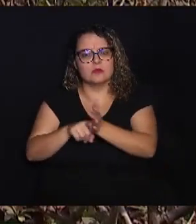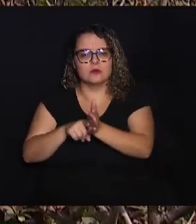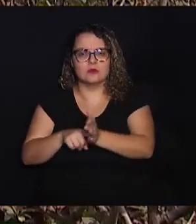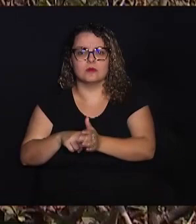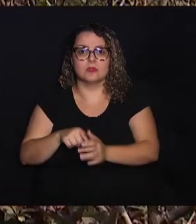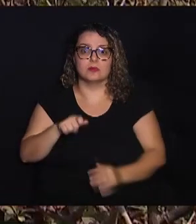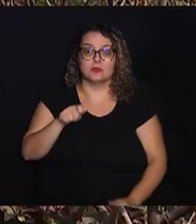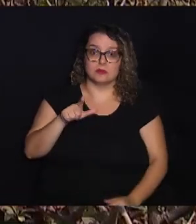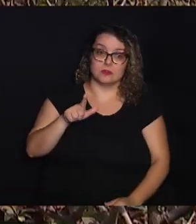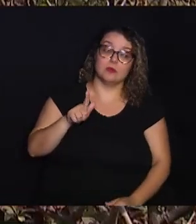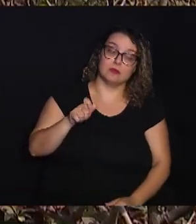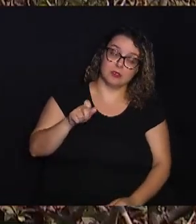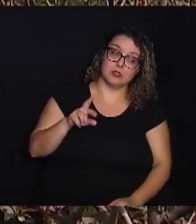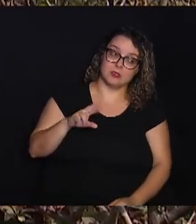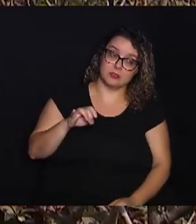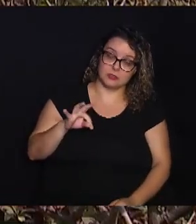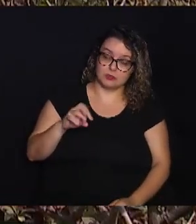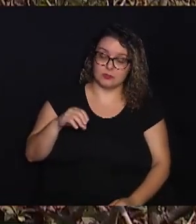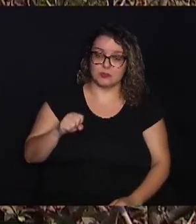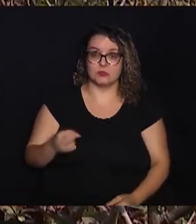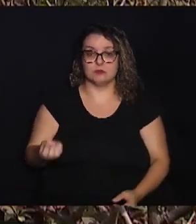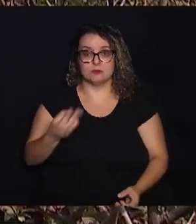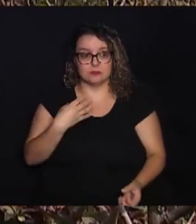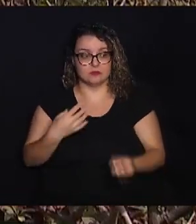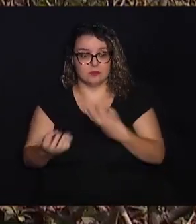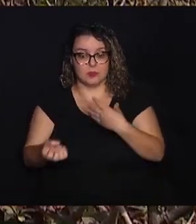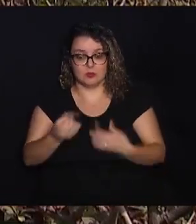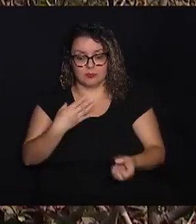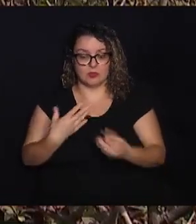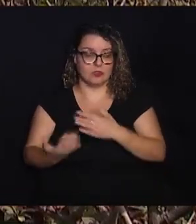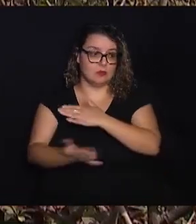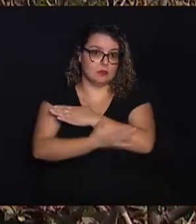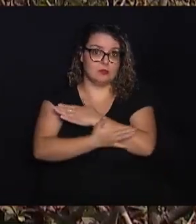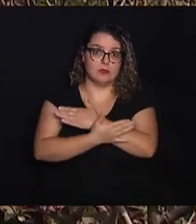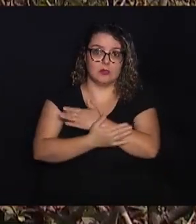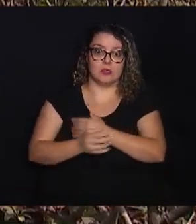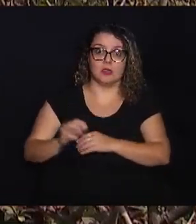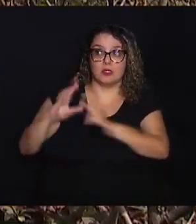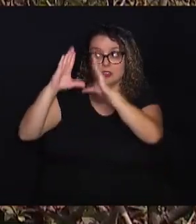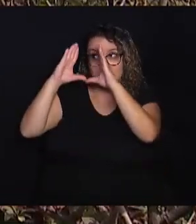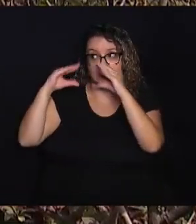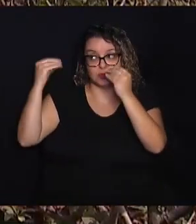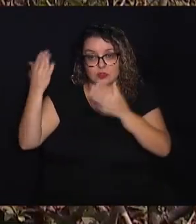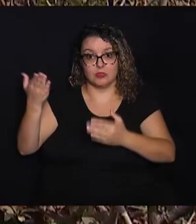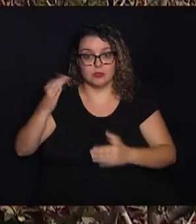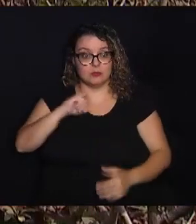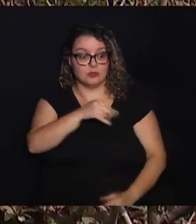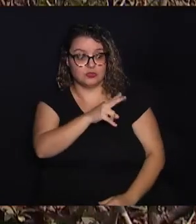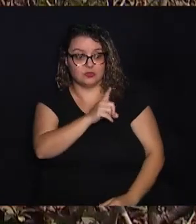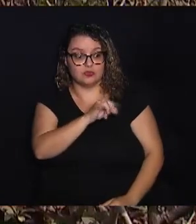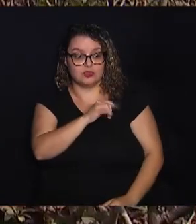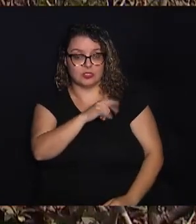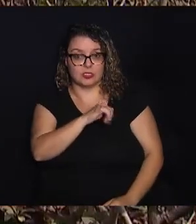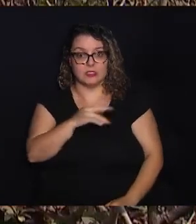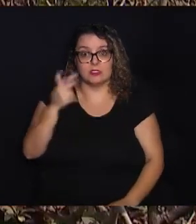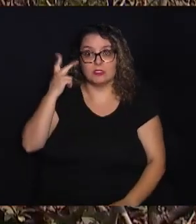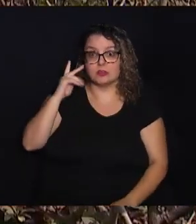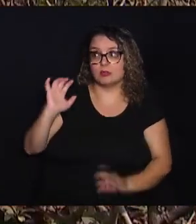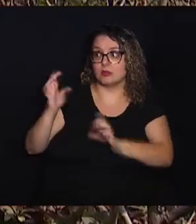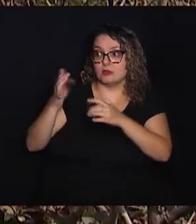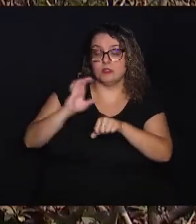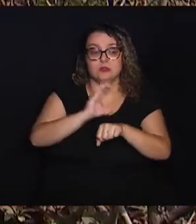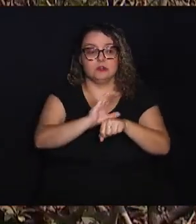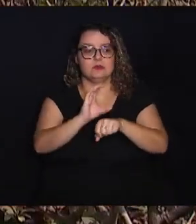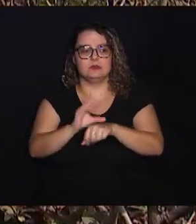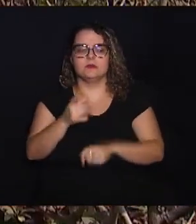me ajudaram nisso, começou a pipocar informações lá de Olambra, Jundiaí, São Paulo, eventos, cursos.